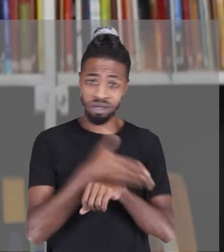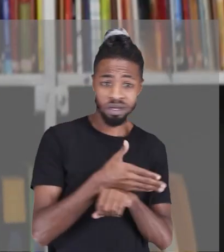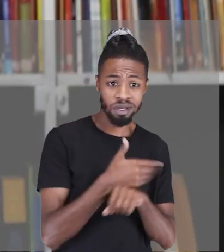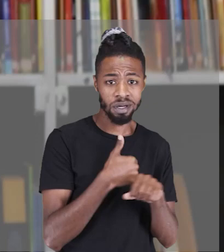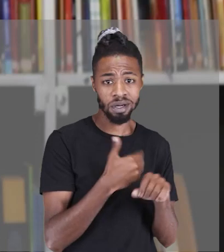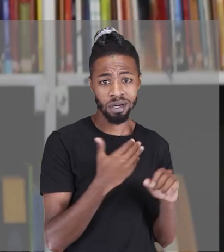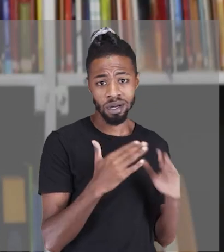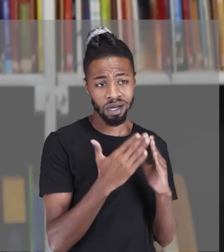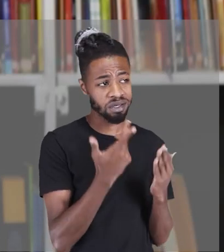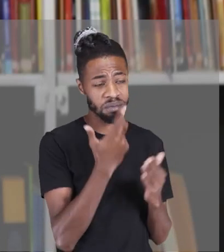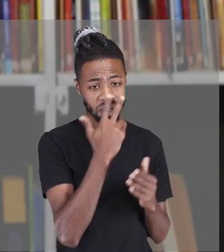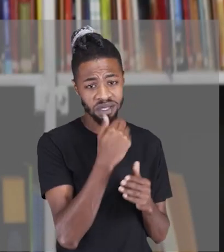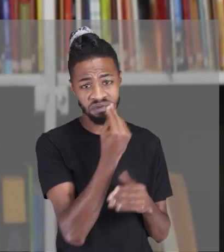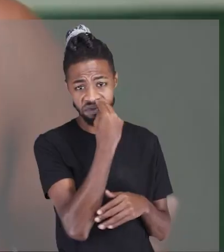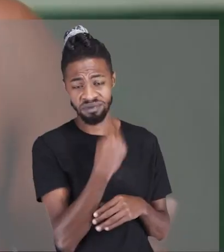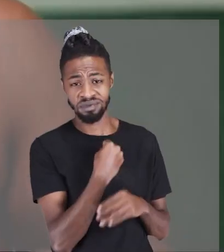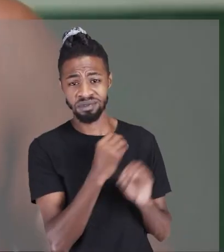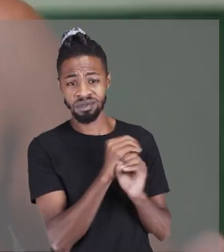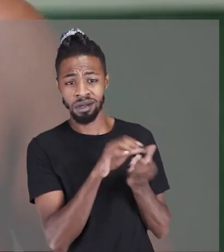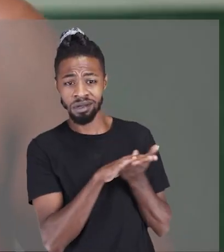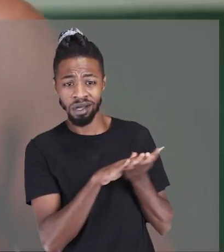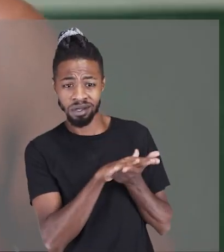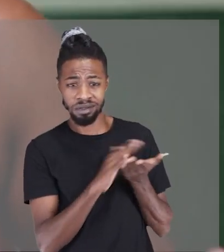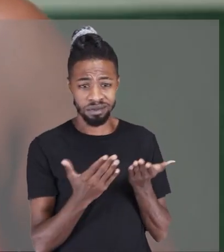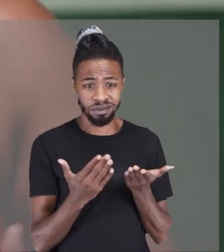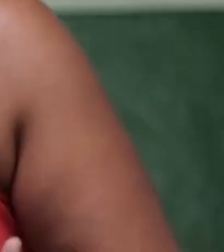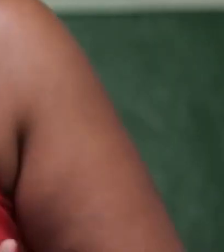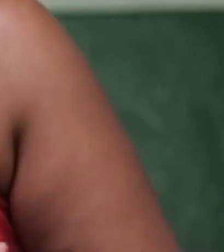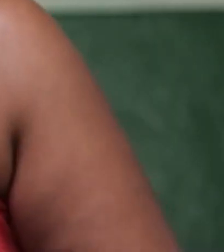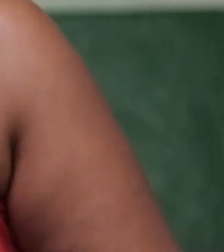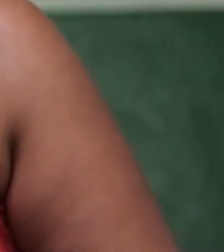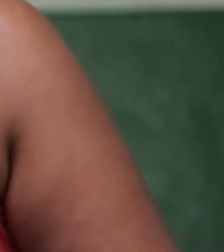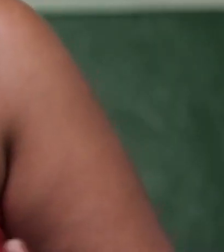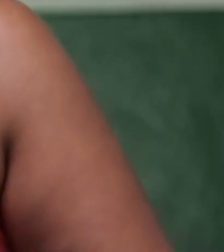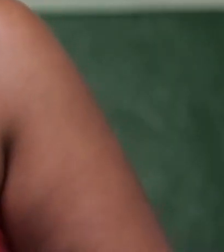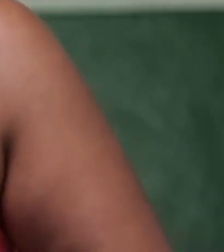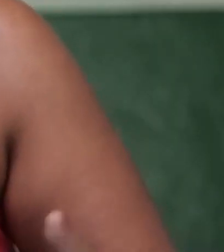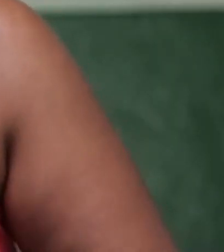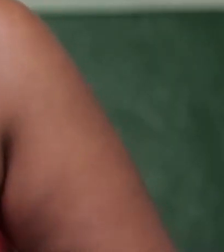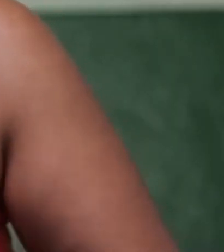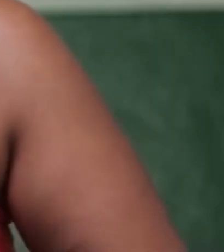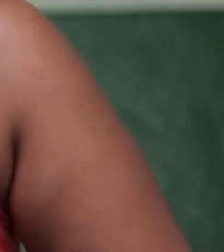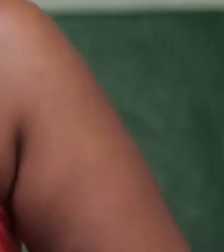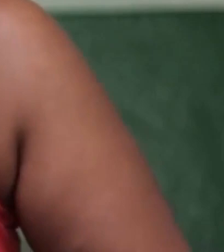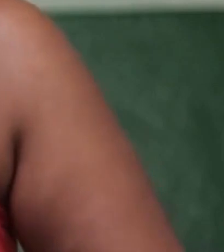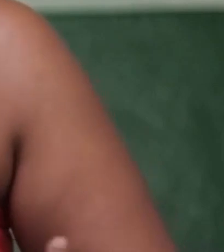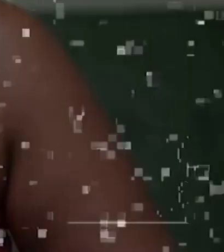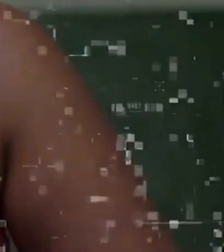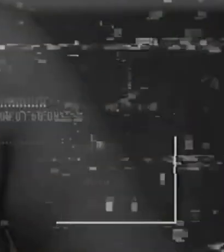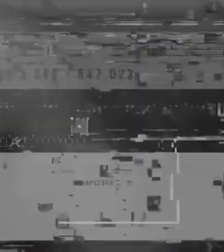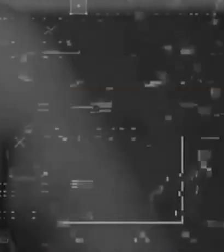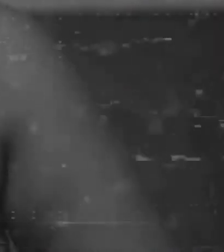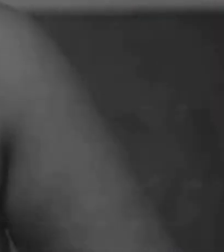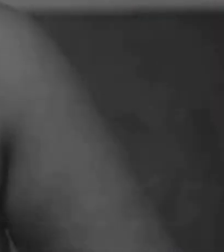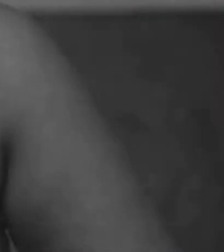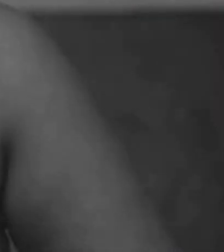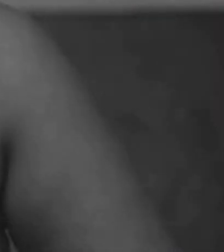mas eles não dão ouvidos. A outra maior dificuldade não é só das crianças, é a ajuda dos pais. Não tem